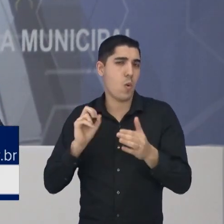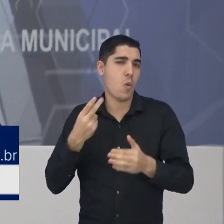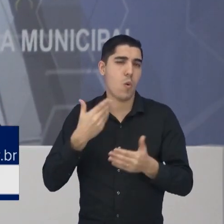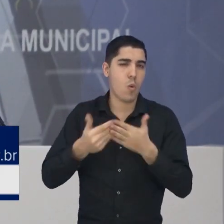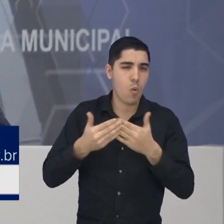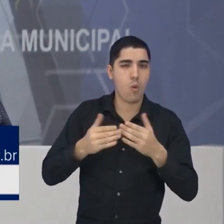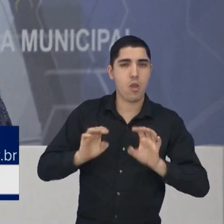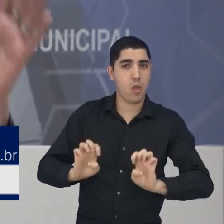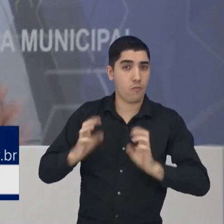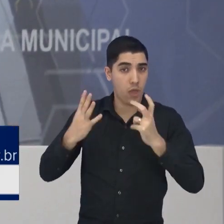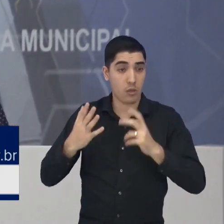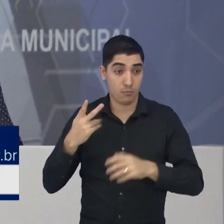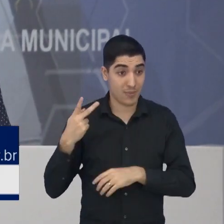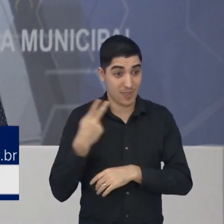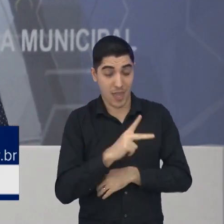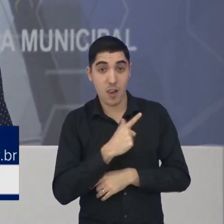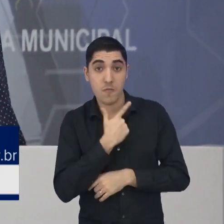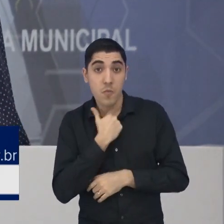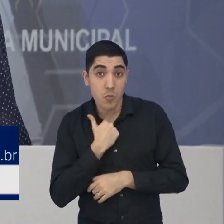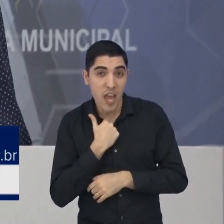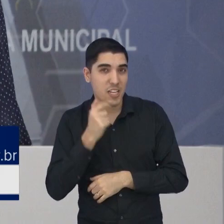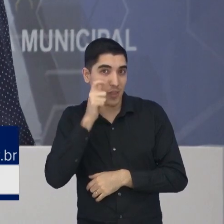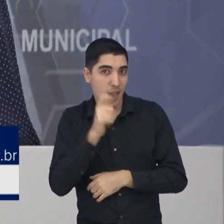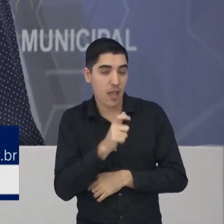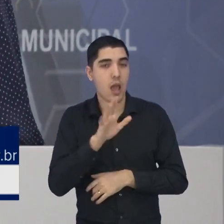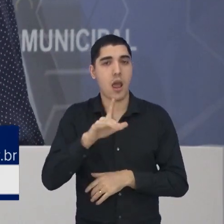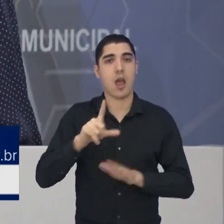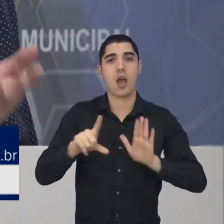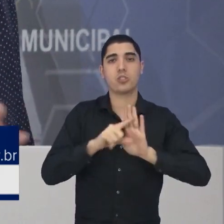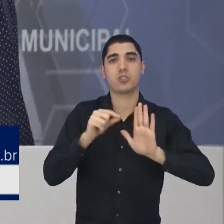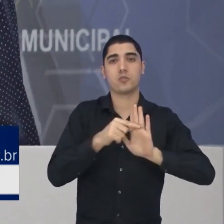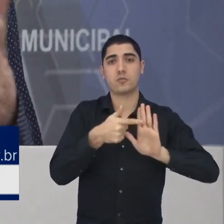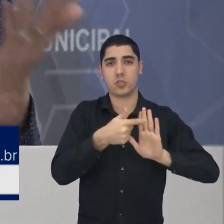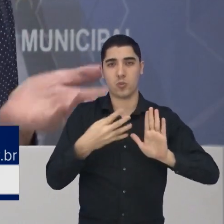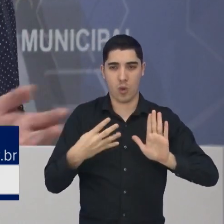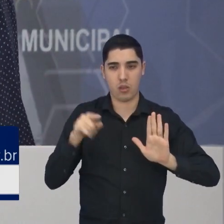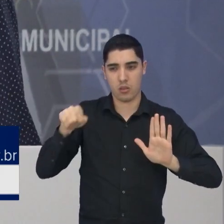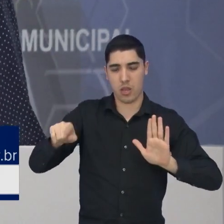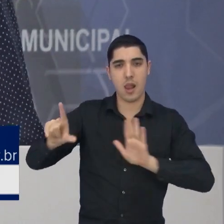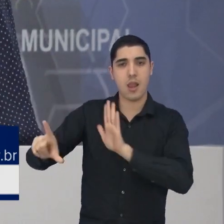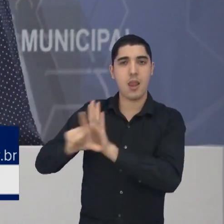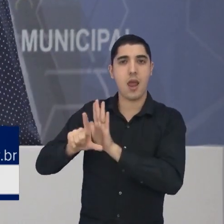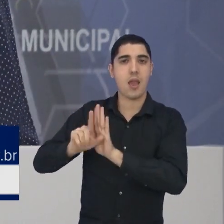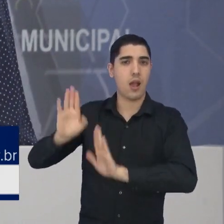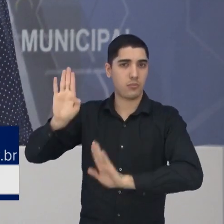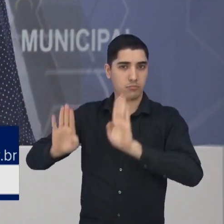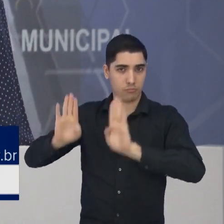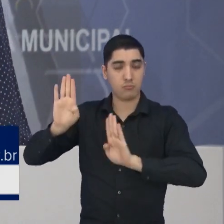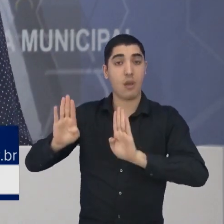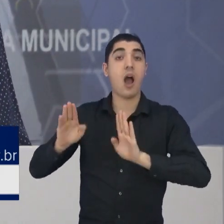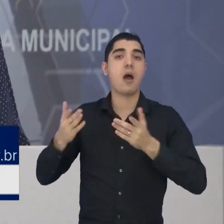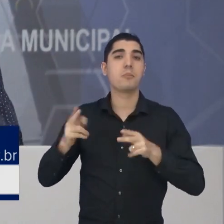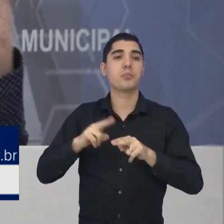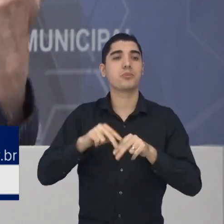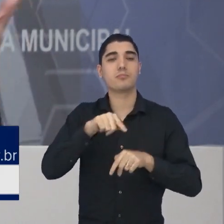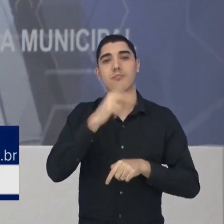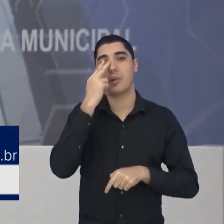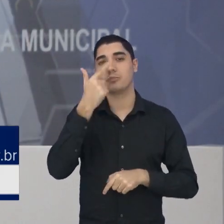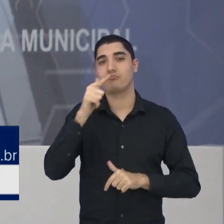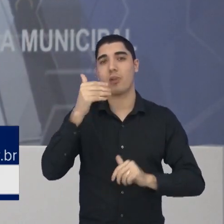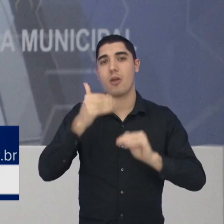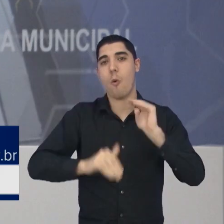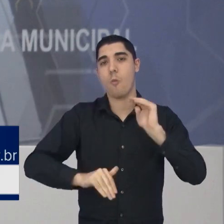do interesse, entra-se no artigo 24 da Lei de Licitação e entra na inexigibilidade. Quando é